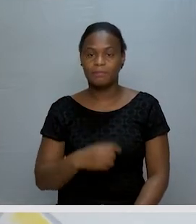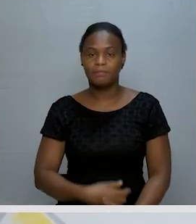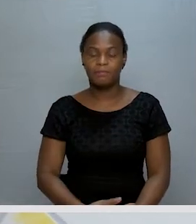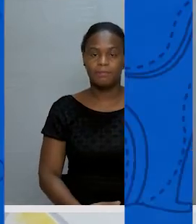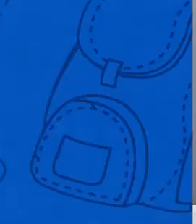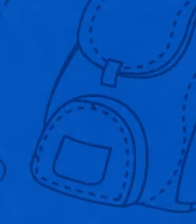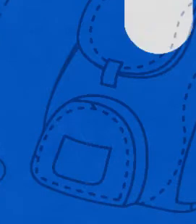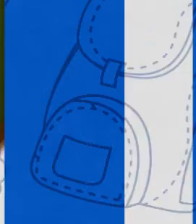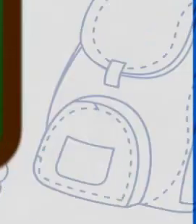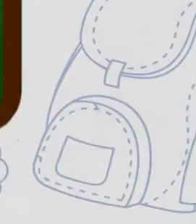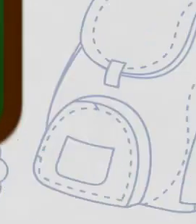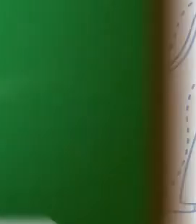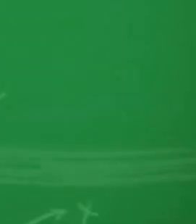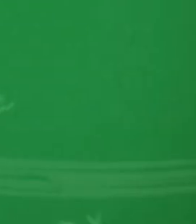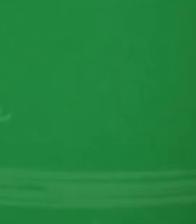3.3.